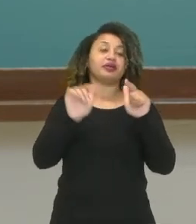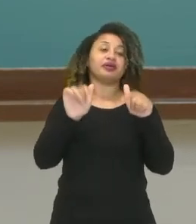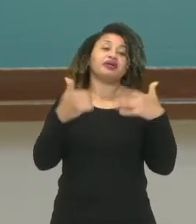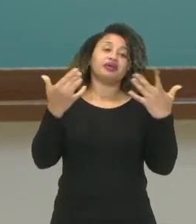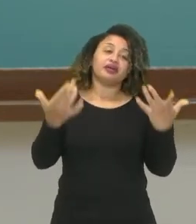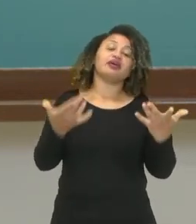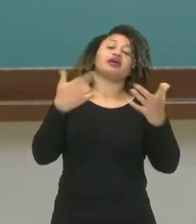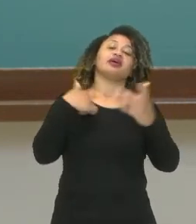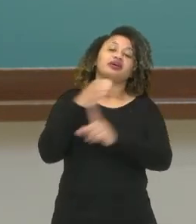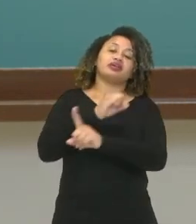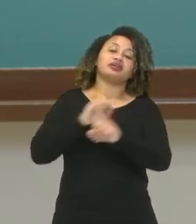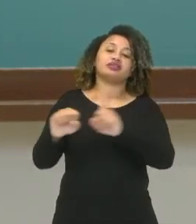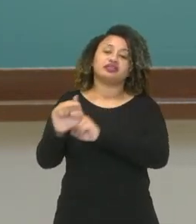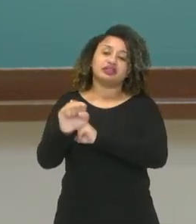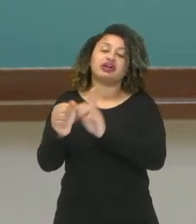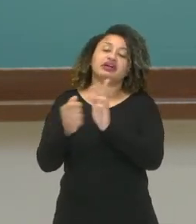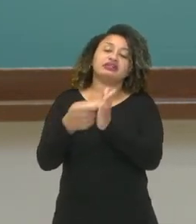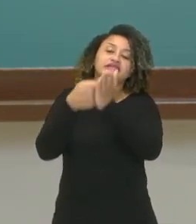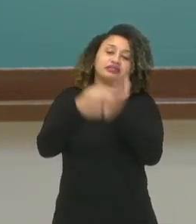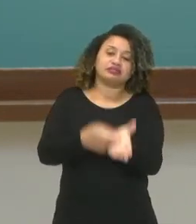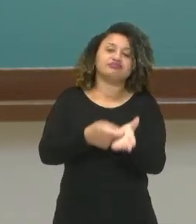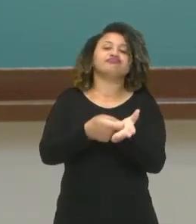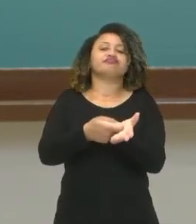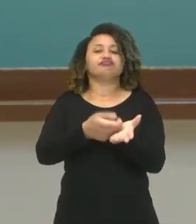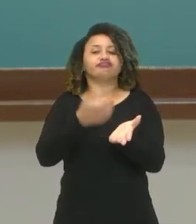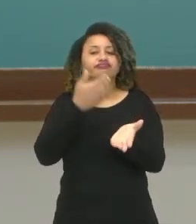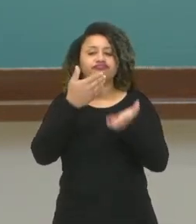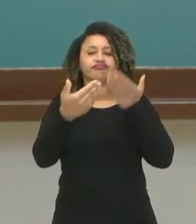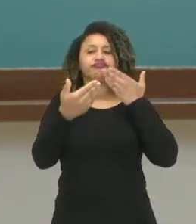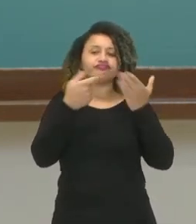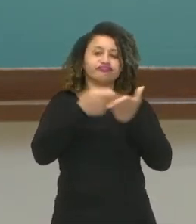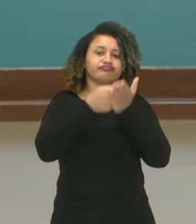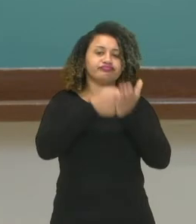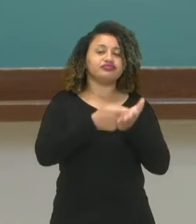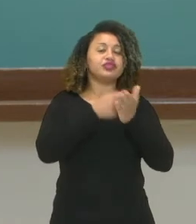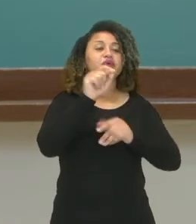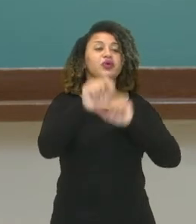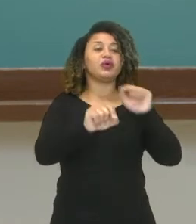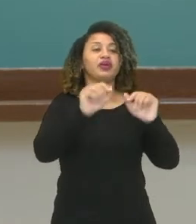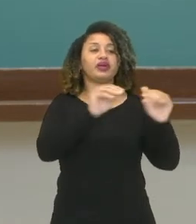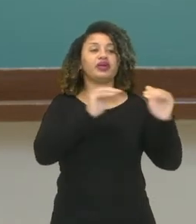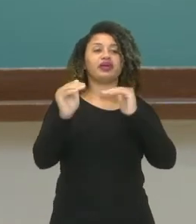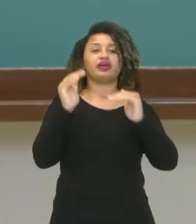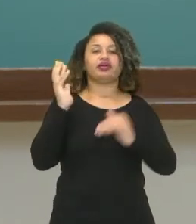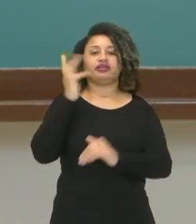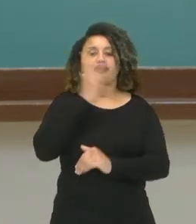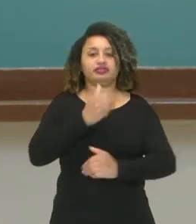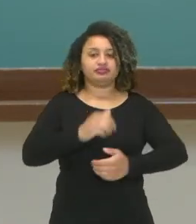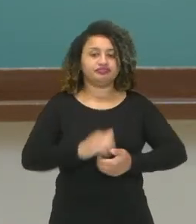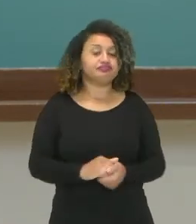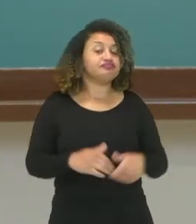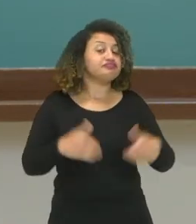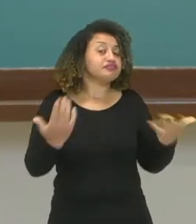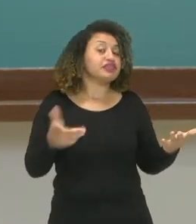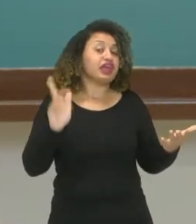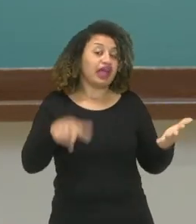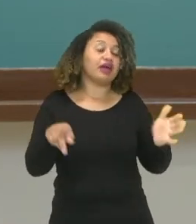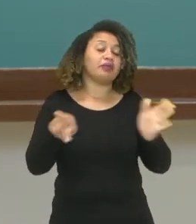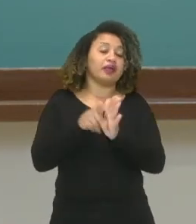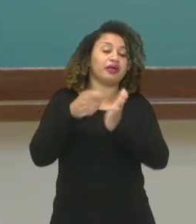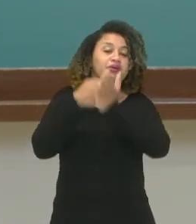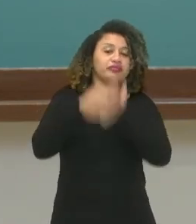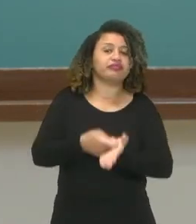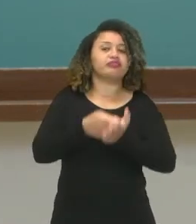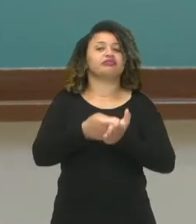que surge quando a sociedade impõe uma cobrança sobre o que vem a ser um padrão de beleza, a chamada ditadura de